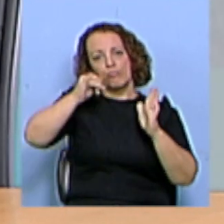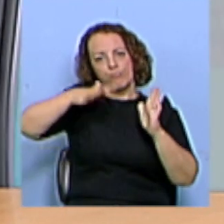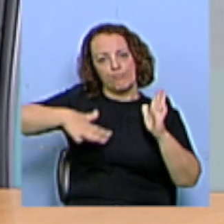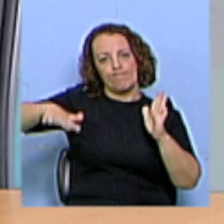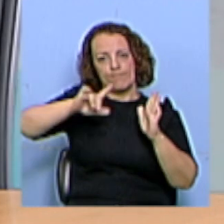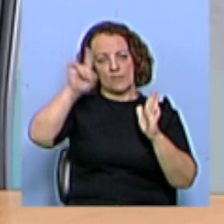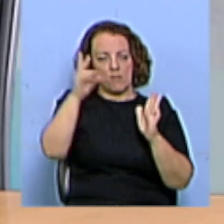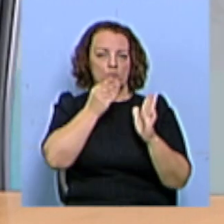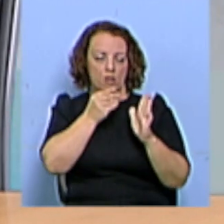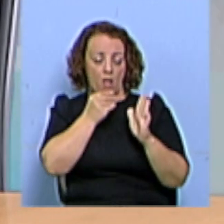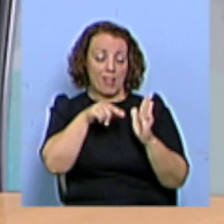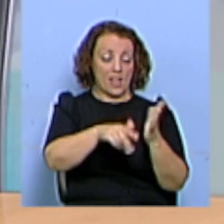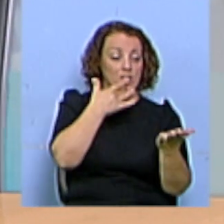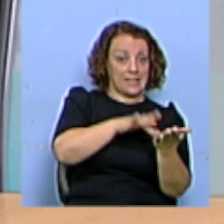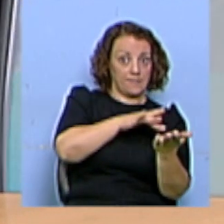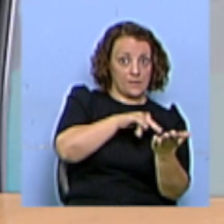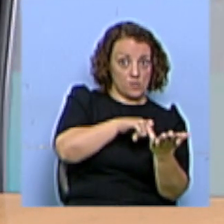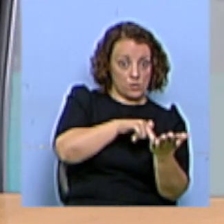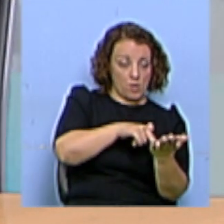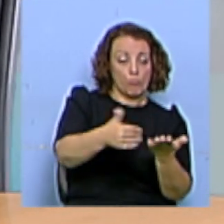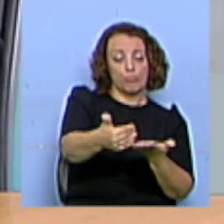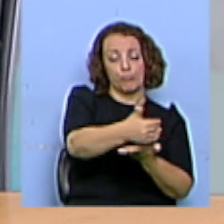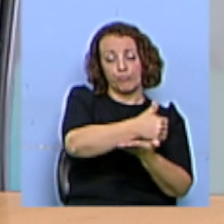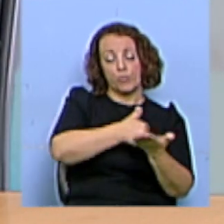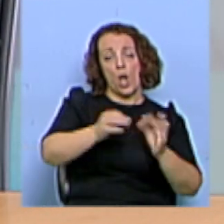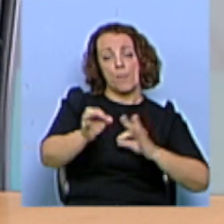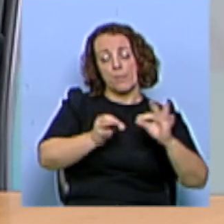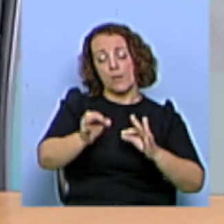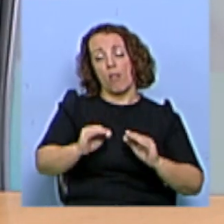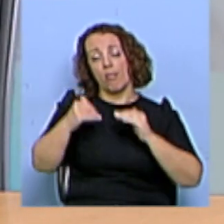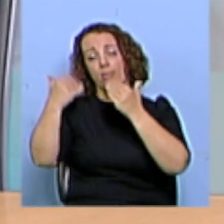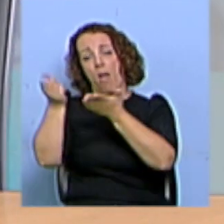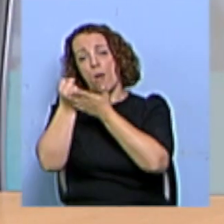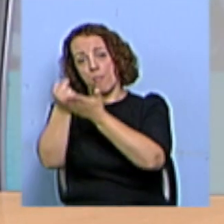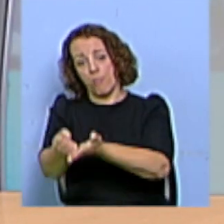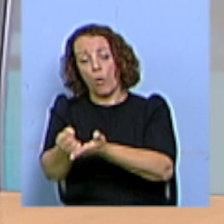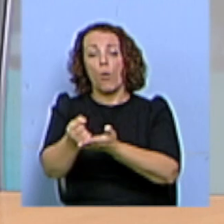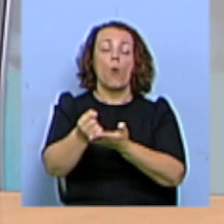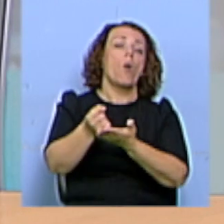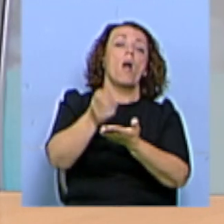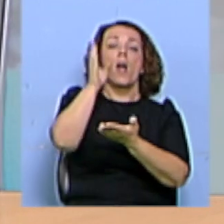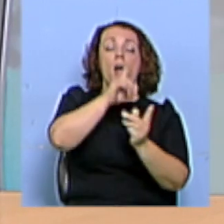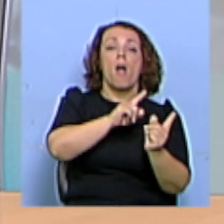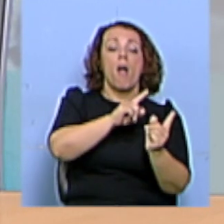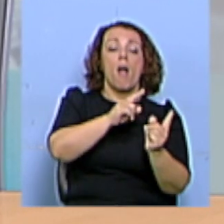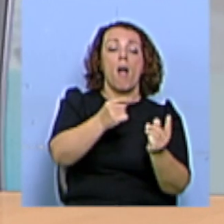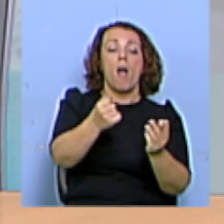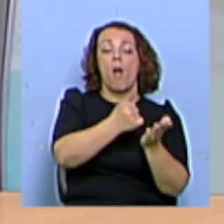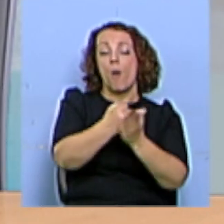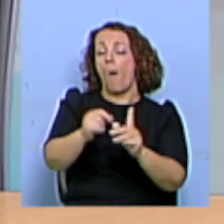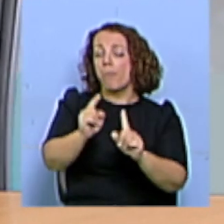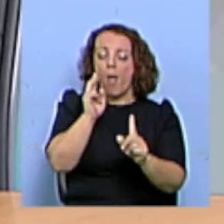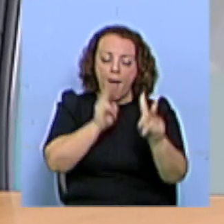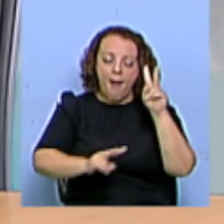seja, através desta revista nós preparamos. E quem não pode ir, saboreia aqui um bocadinho daquilo que são as delícias de poder estar